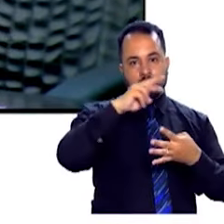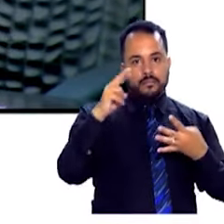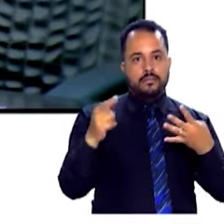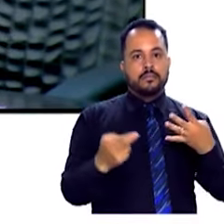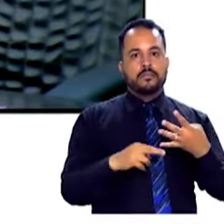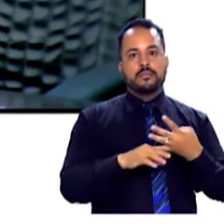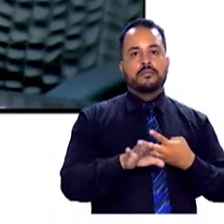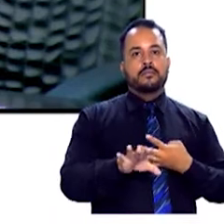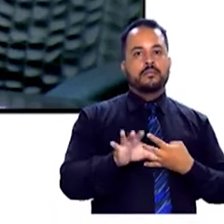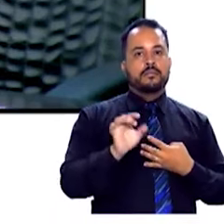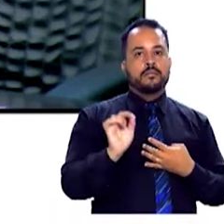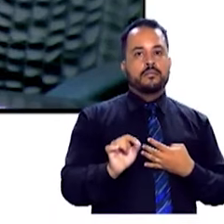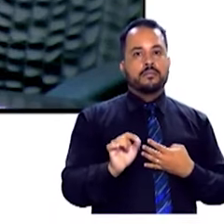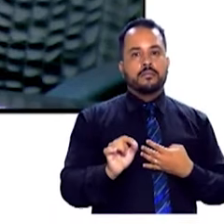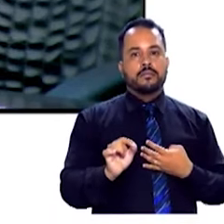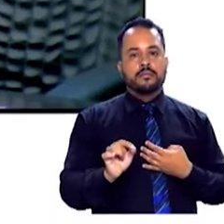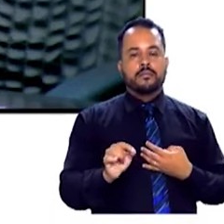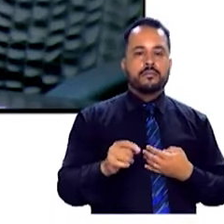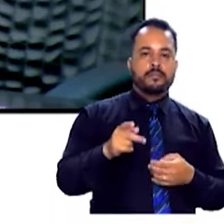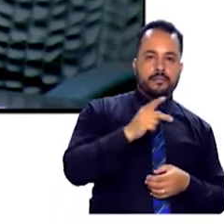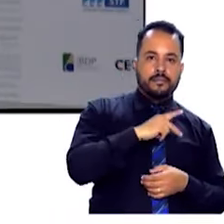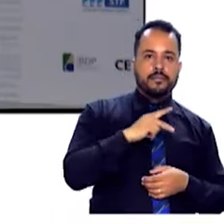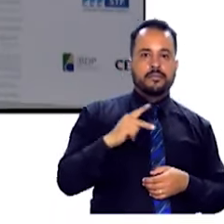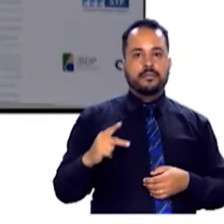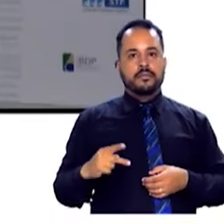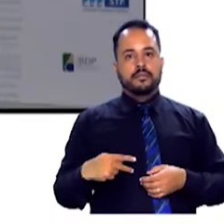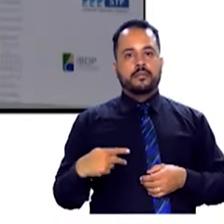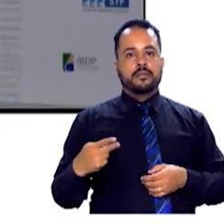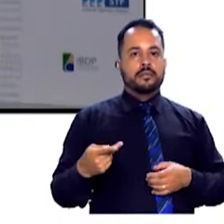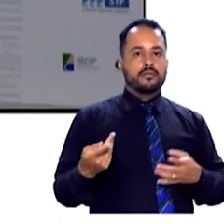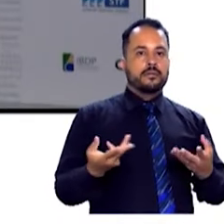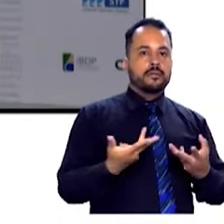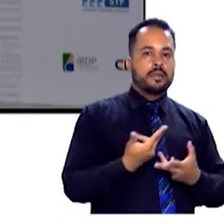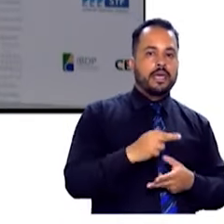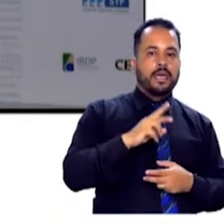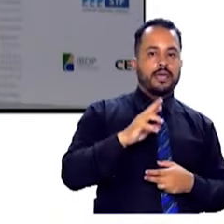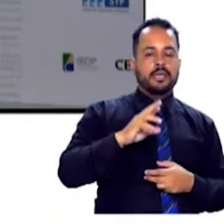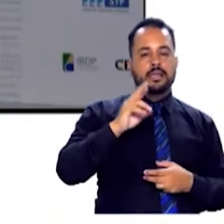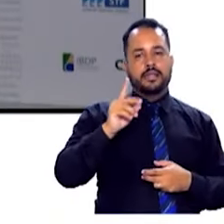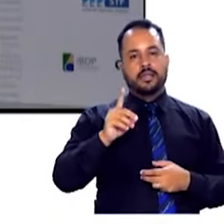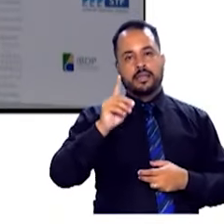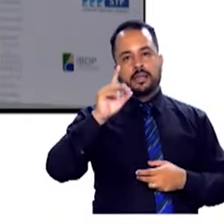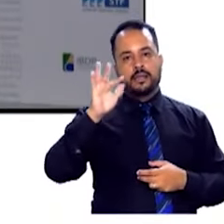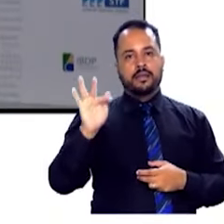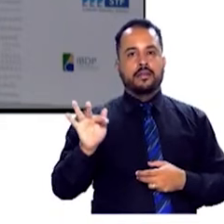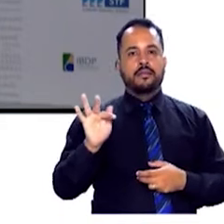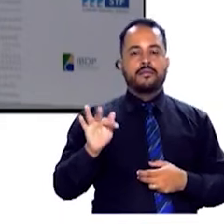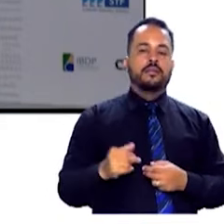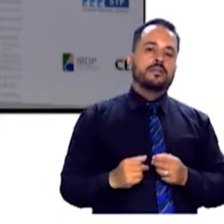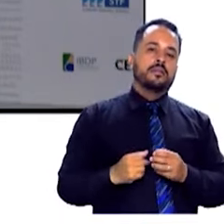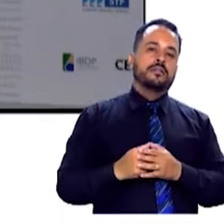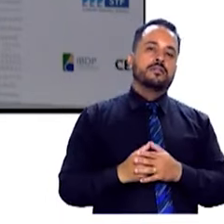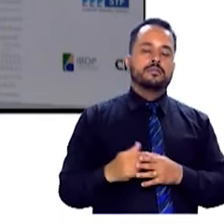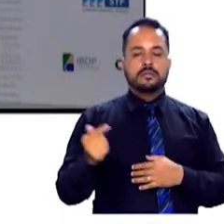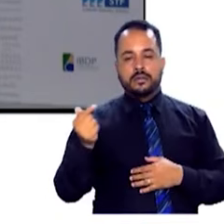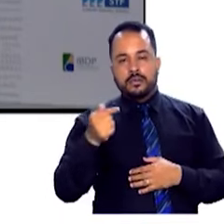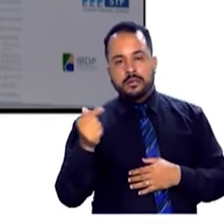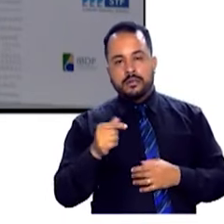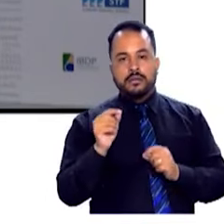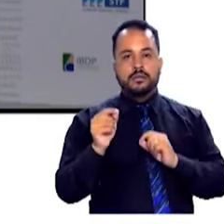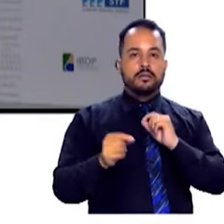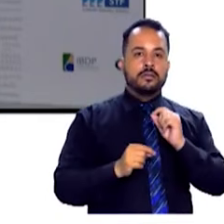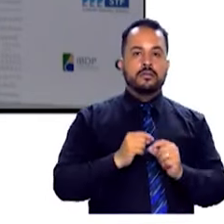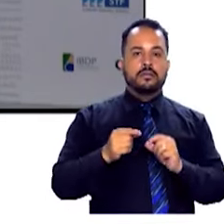criação de precedentes qualificados como se fosse um irdr né Mesmo nas hipóteses de repercussão geral negativa porque o que que se faz quando se nega a